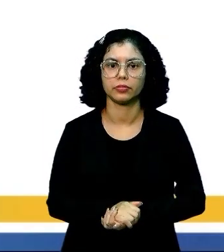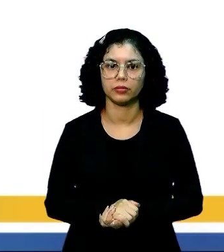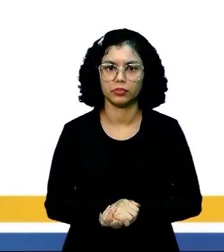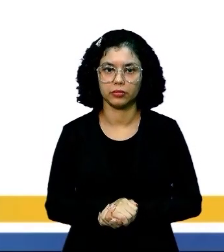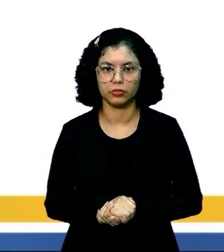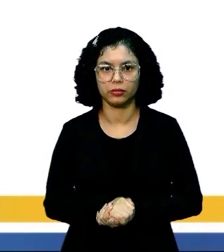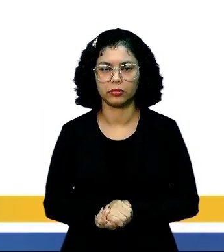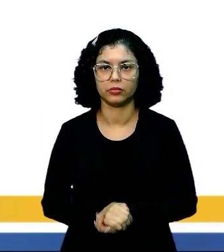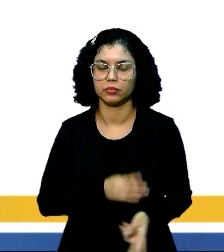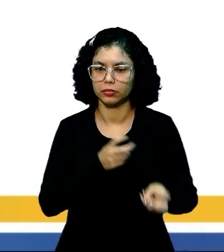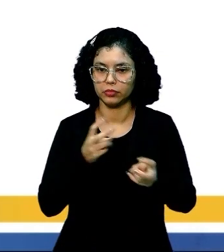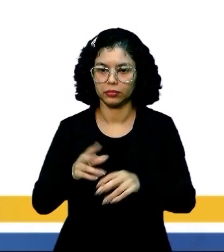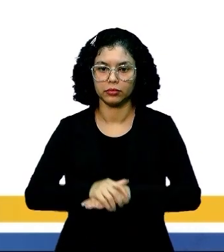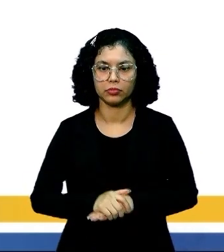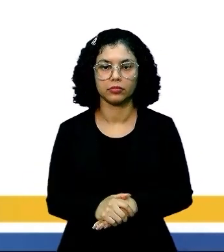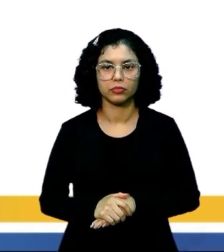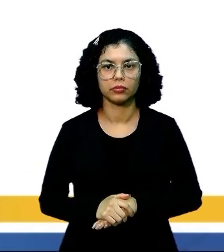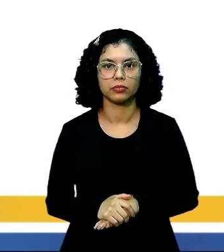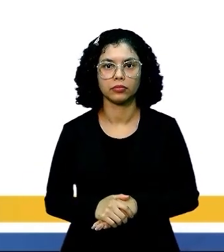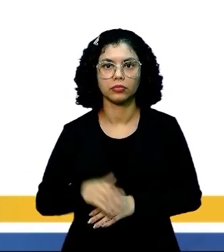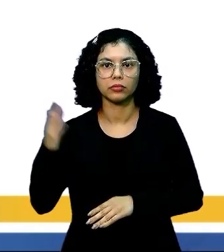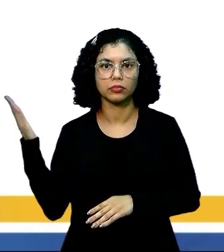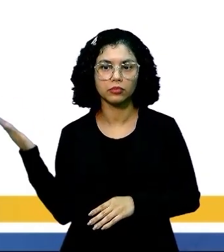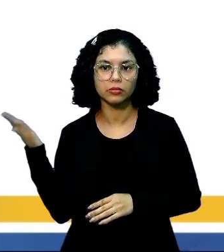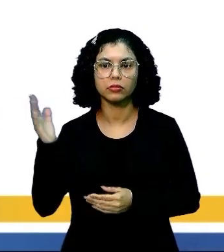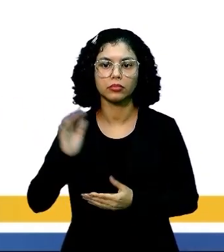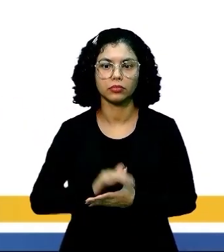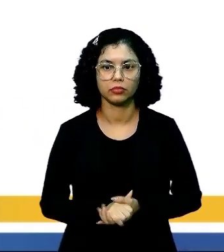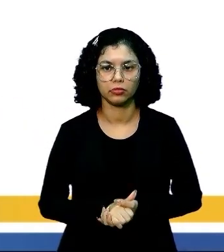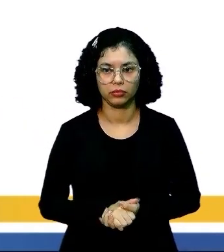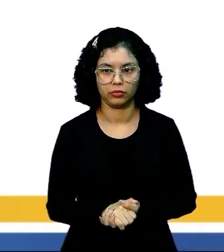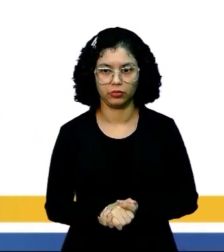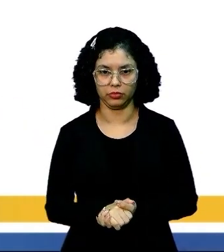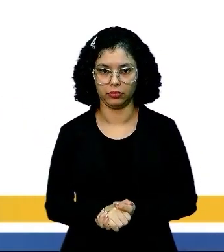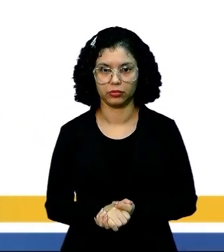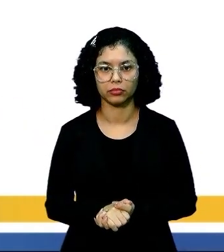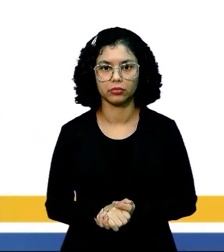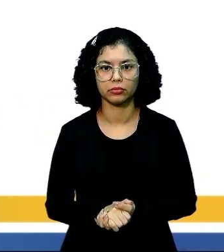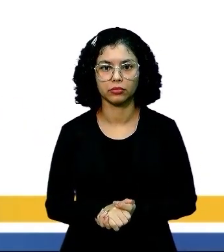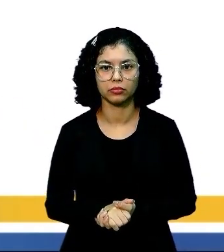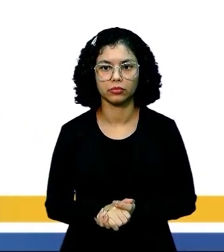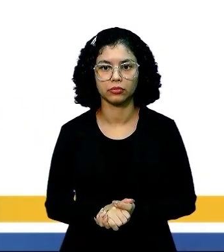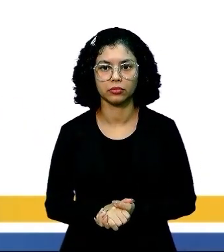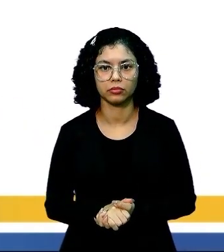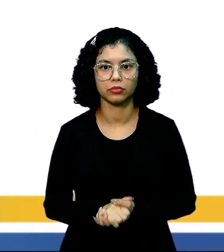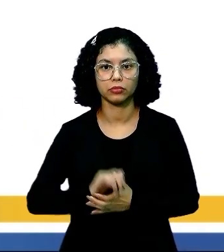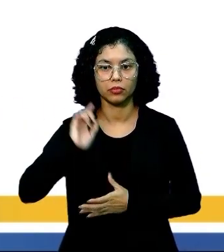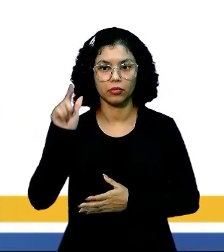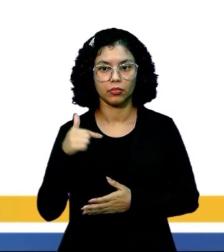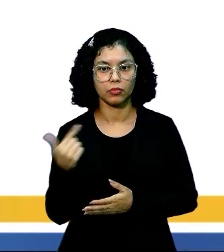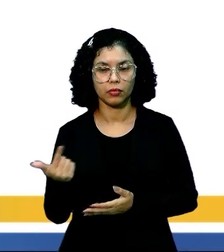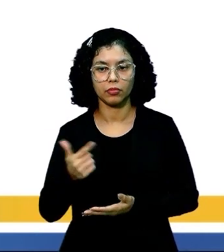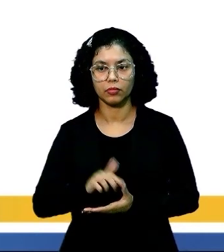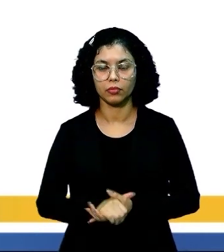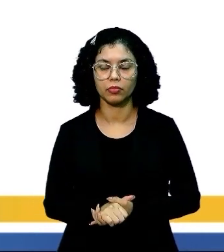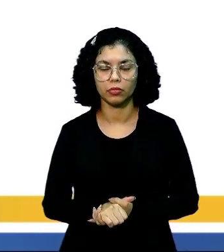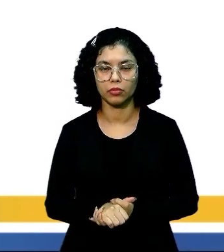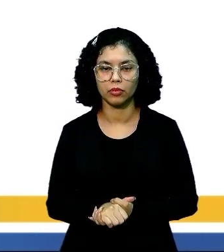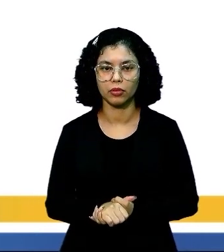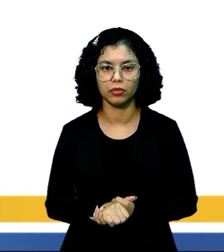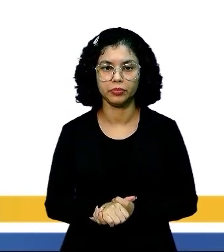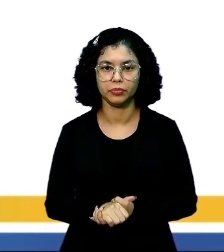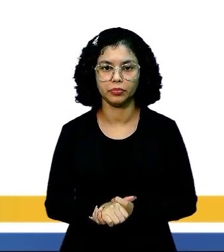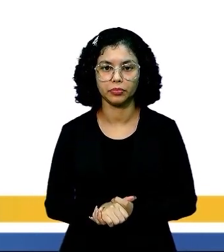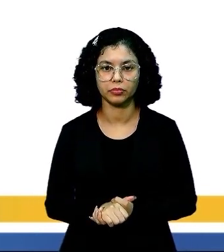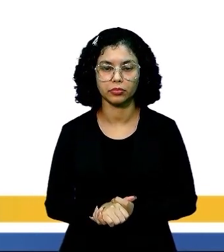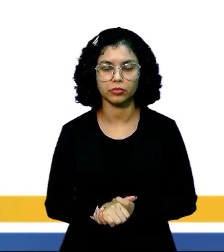Então, observe aqui. Alguns nos chamam generação Y, né? Outros millennial, generação del